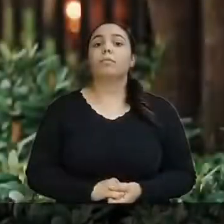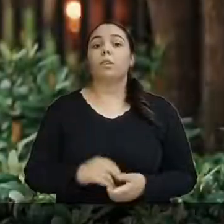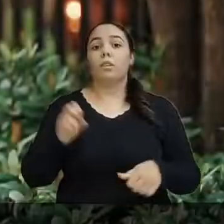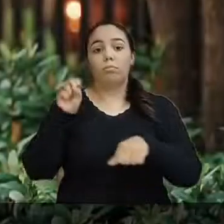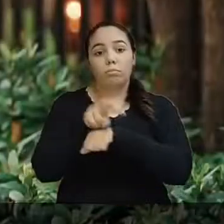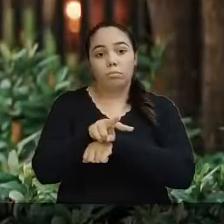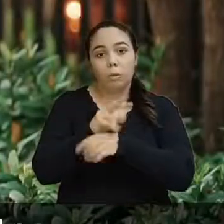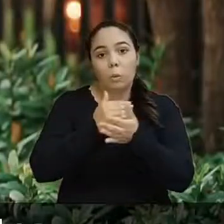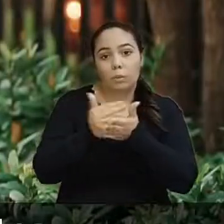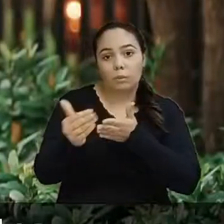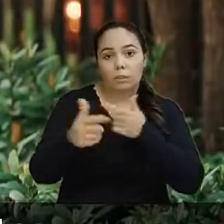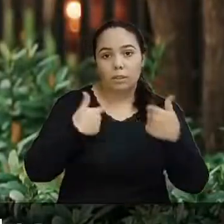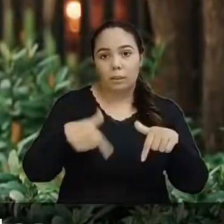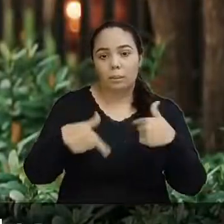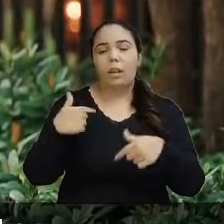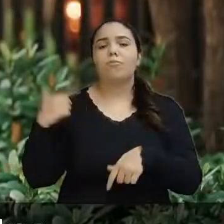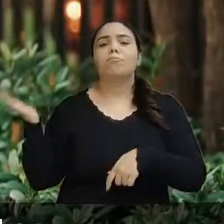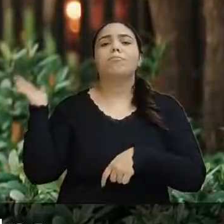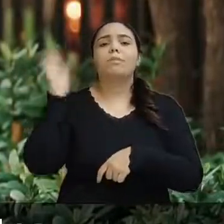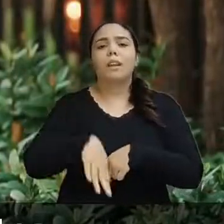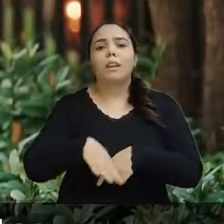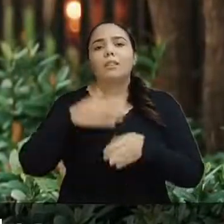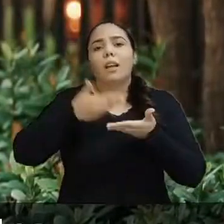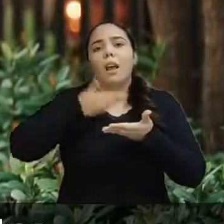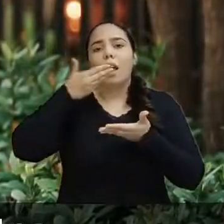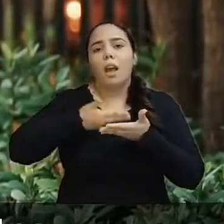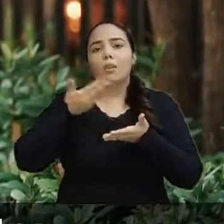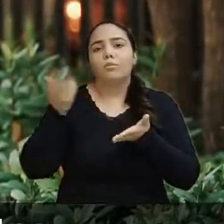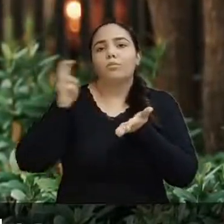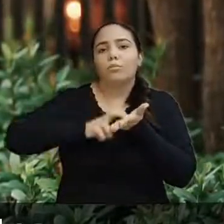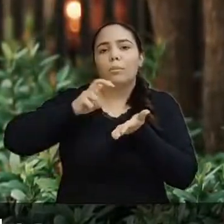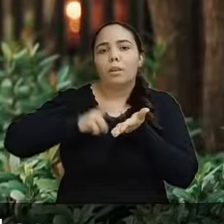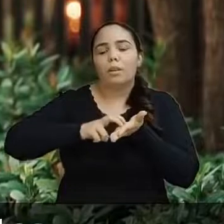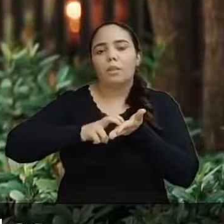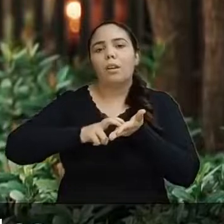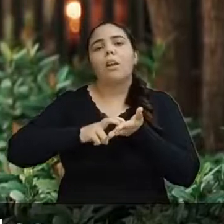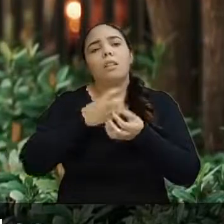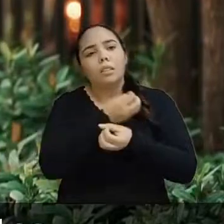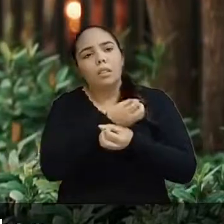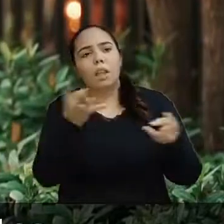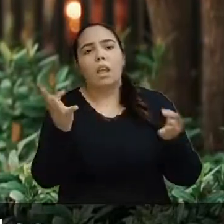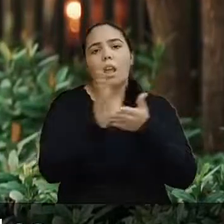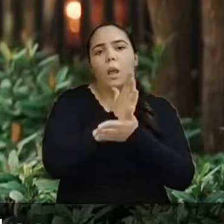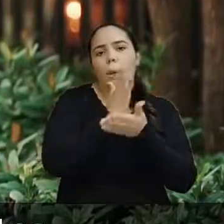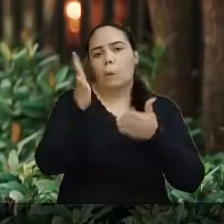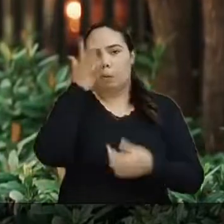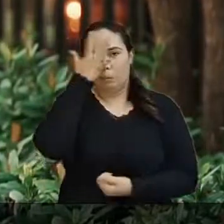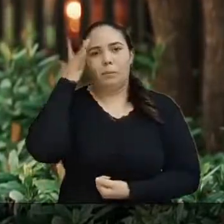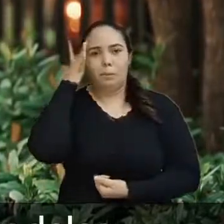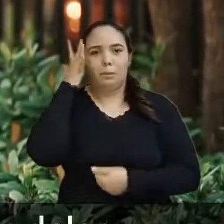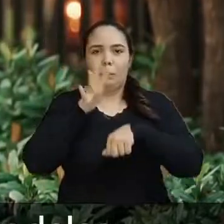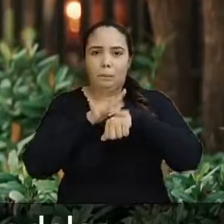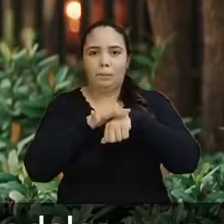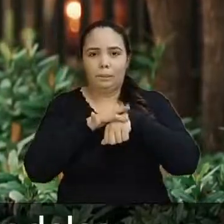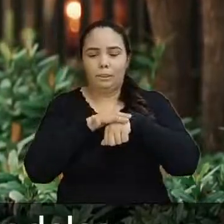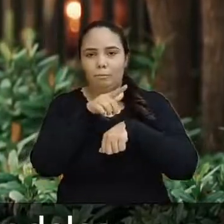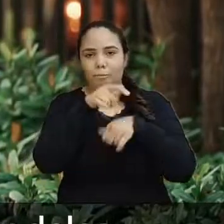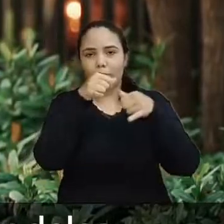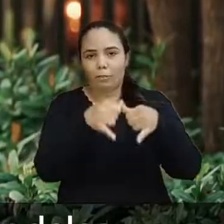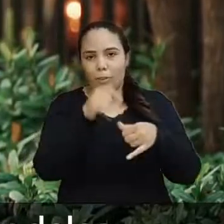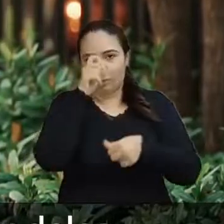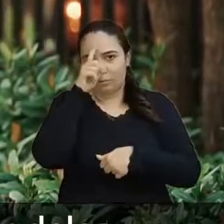E logo quando eu cheguei, eu trazia um caldo pela manhã para os pacientes.